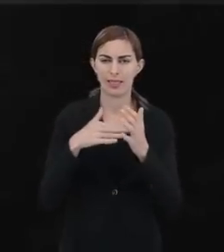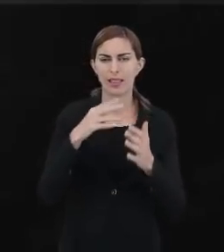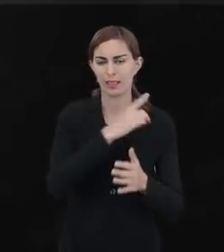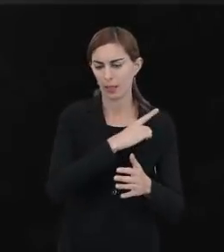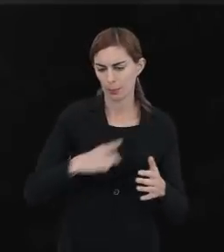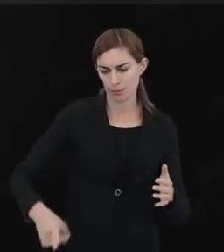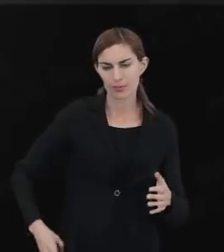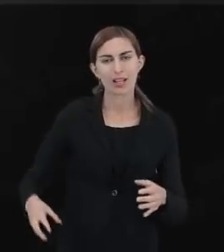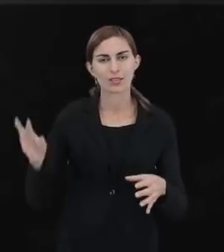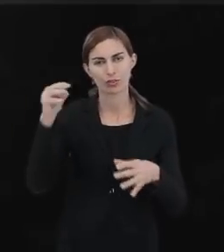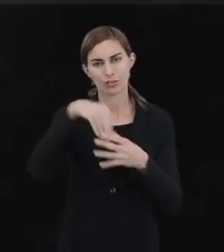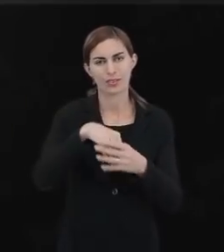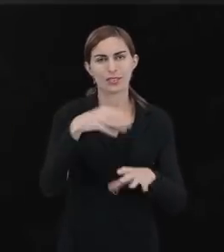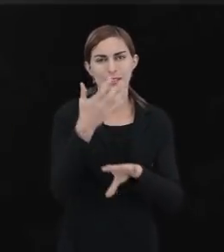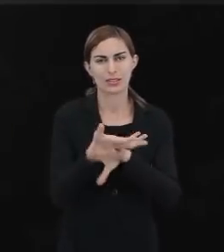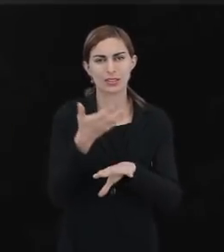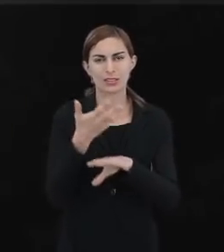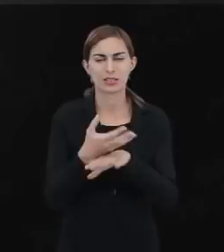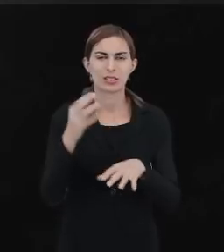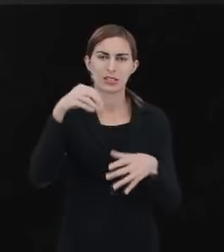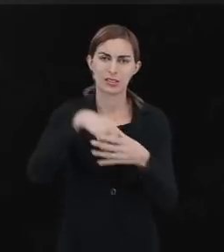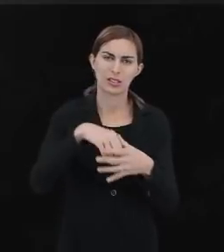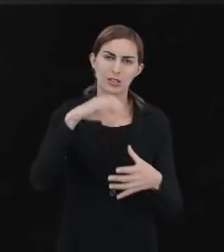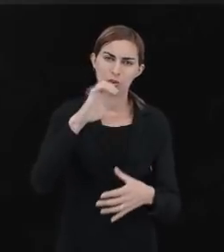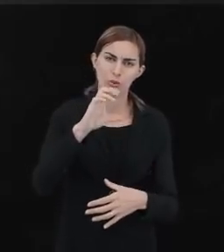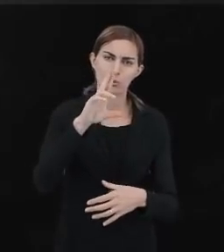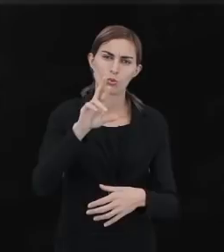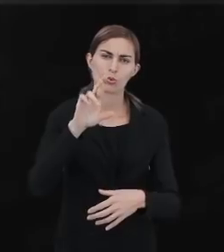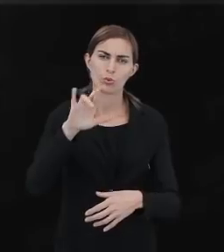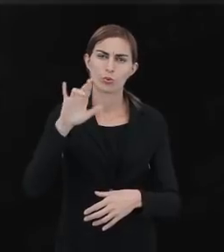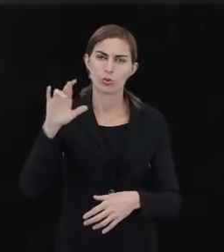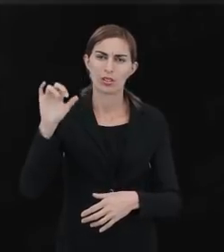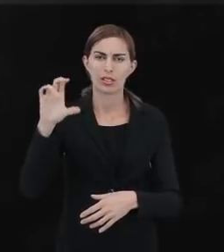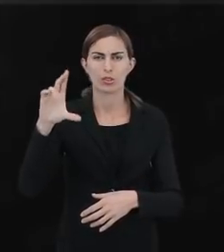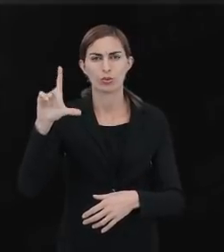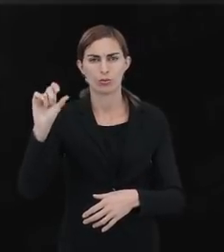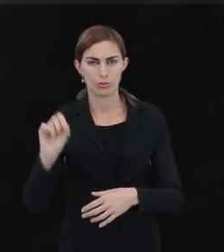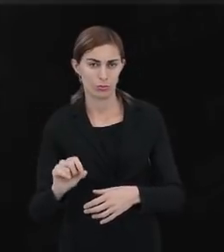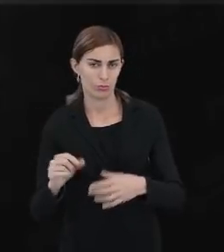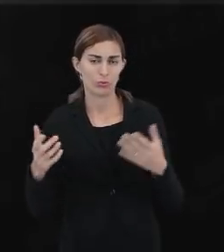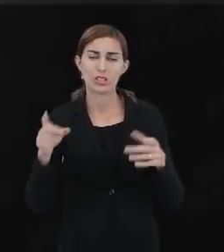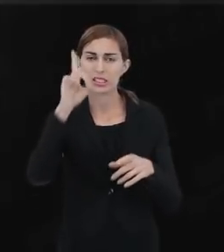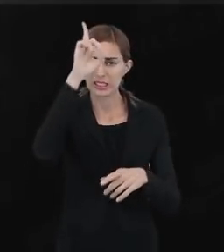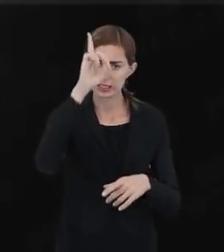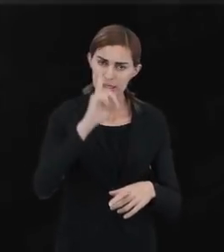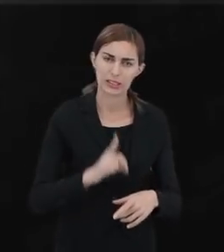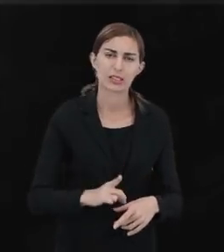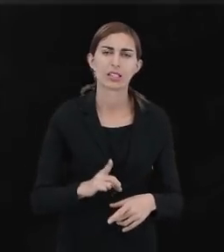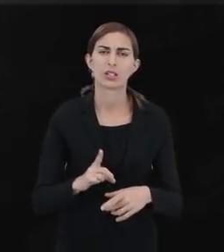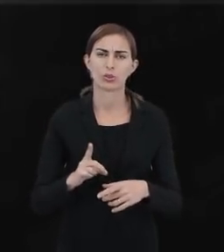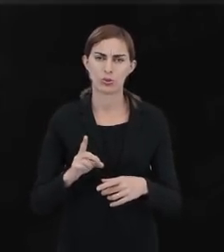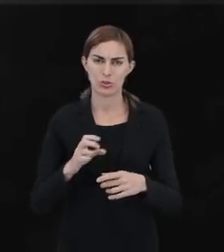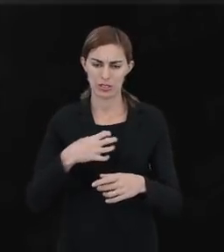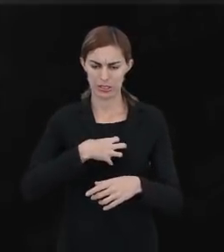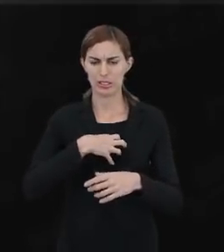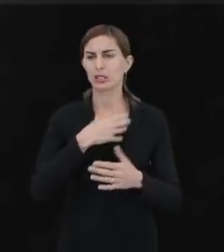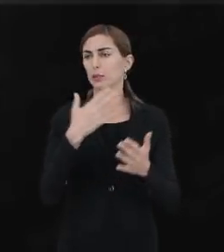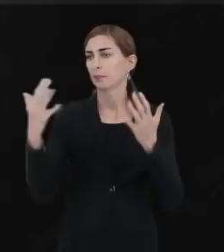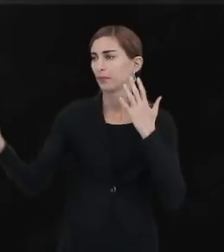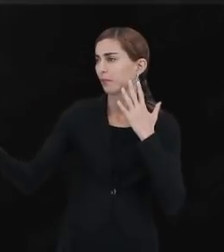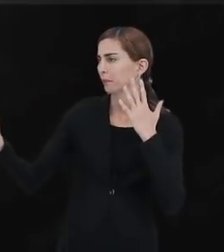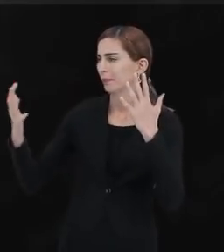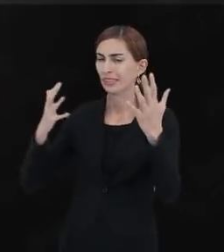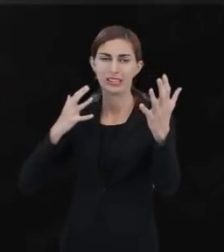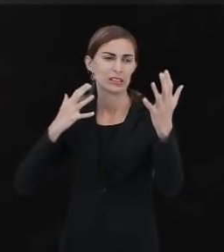dentro do do currículo e criando coisas e o diretor se sente perdido diante da